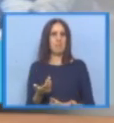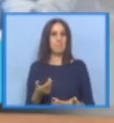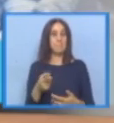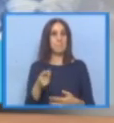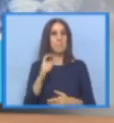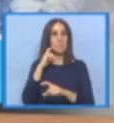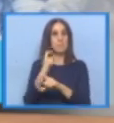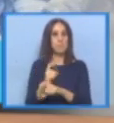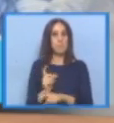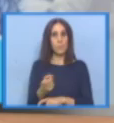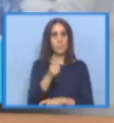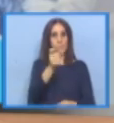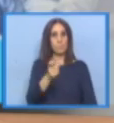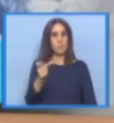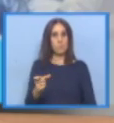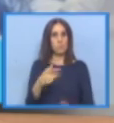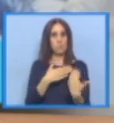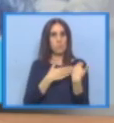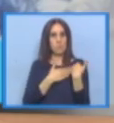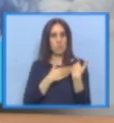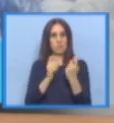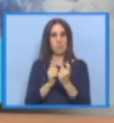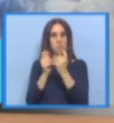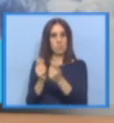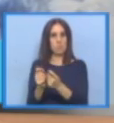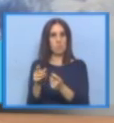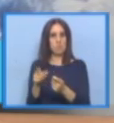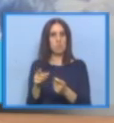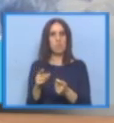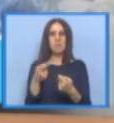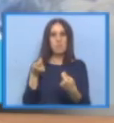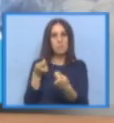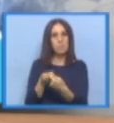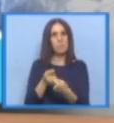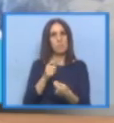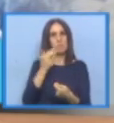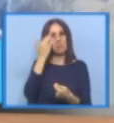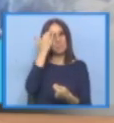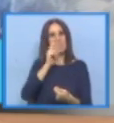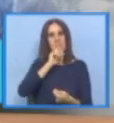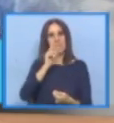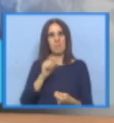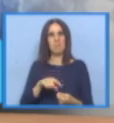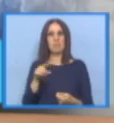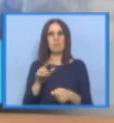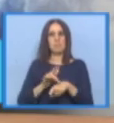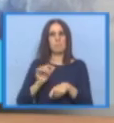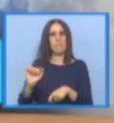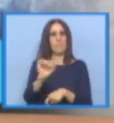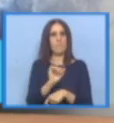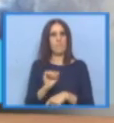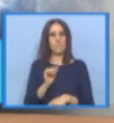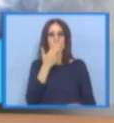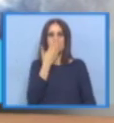que é exigido às pessoas nos cargos em que são colocadas corresponde às suas capacidades e à sua sensibilidade, isso